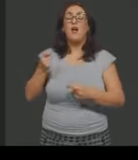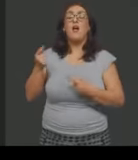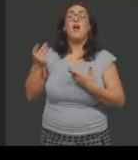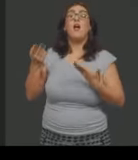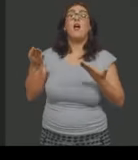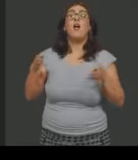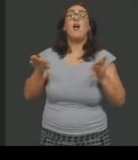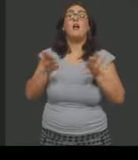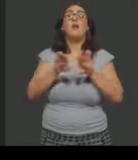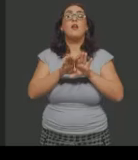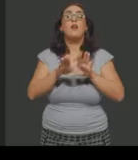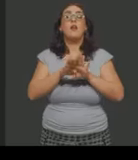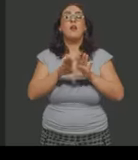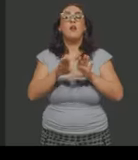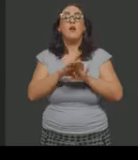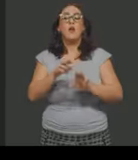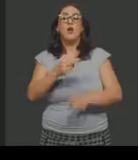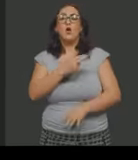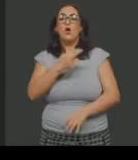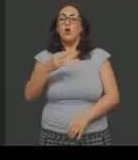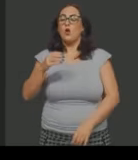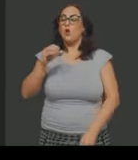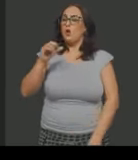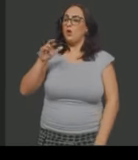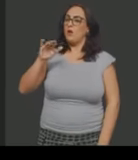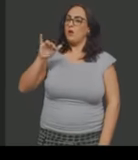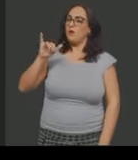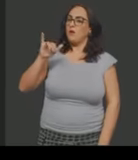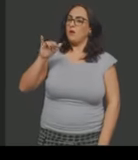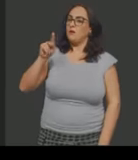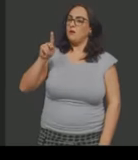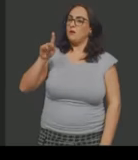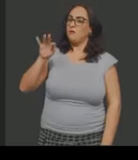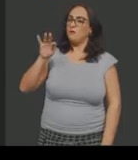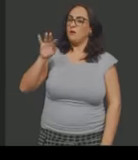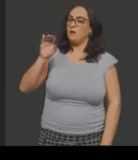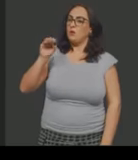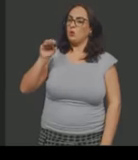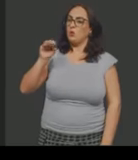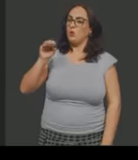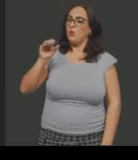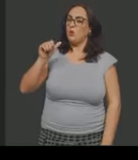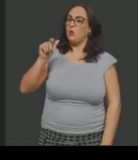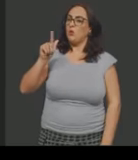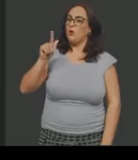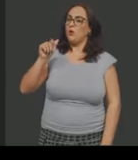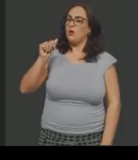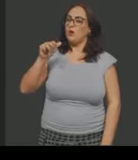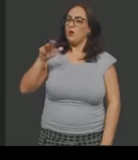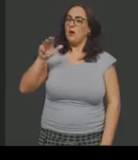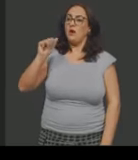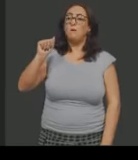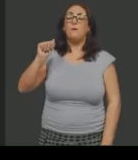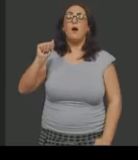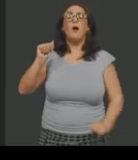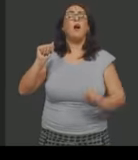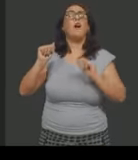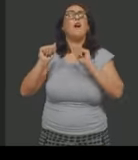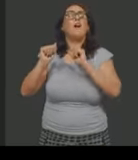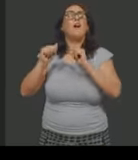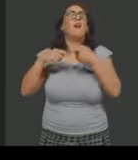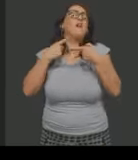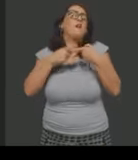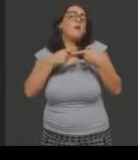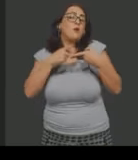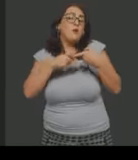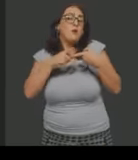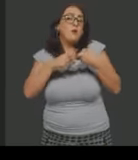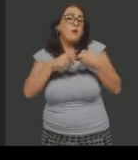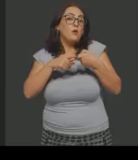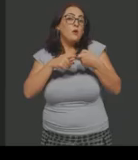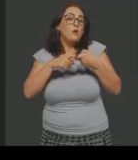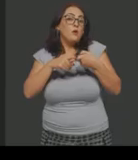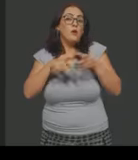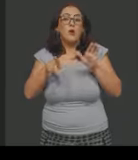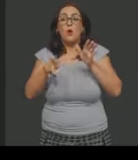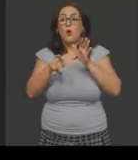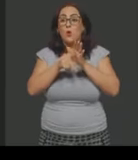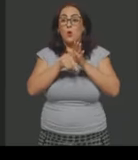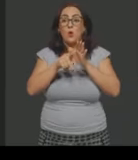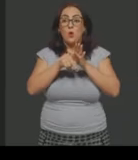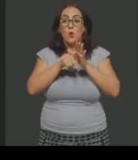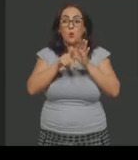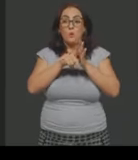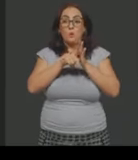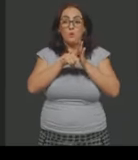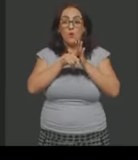são chamadas de plantas criptógamas, igual às briófitas, ou seja, os seus órgãos sexuais eles são ocultos, nós